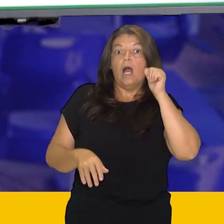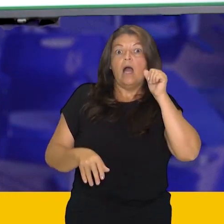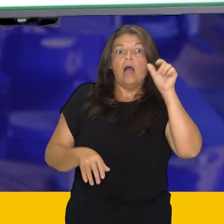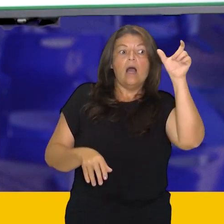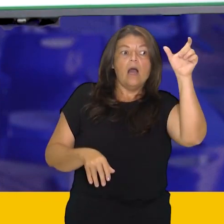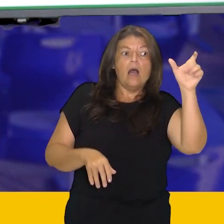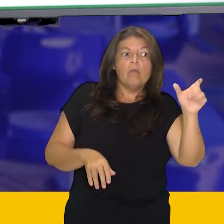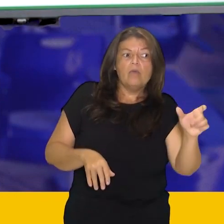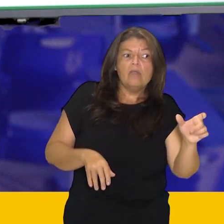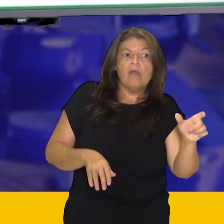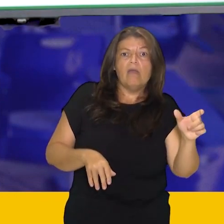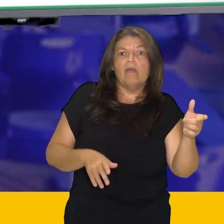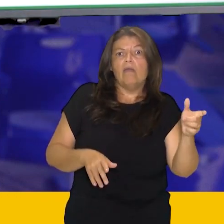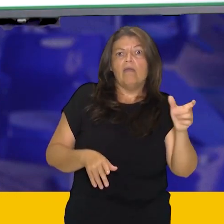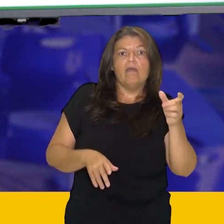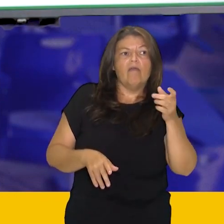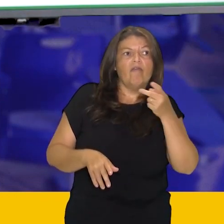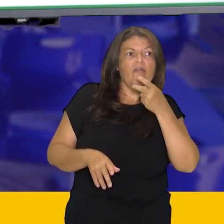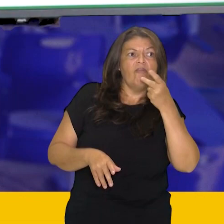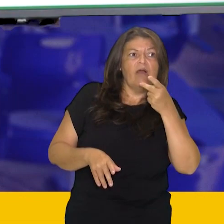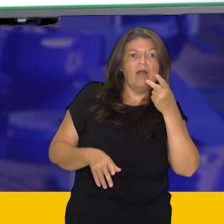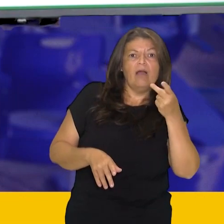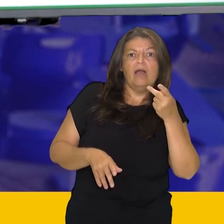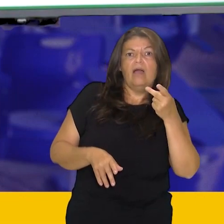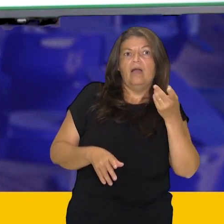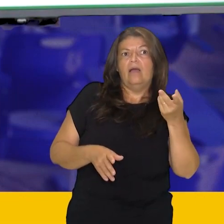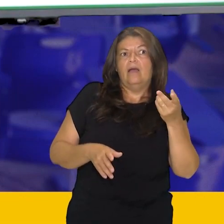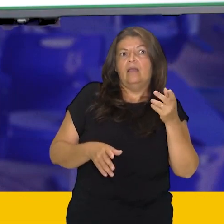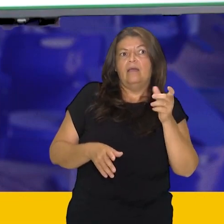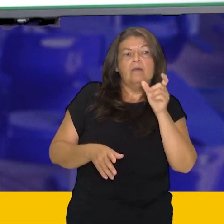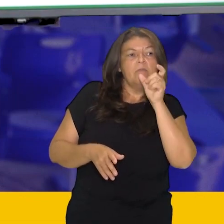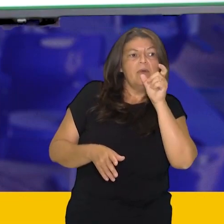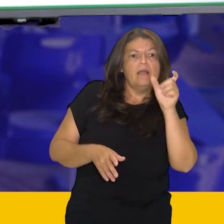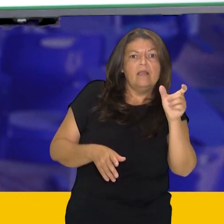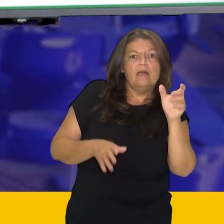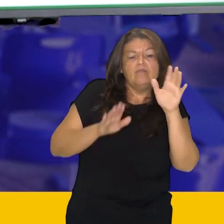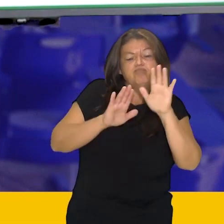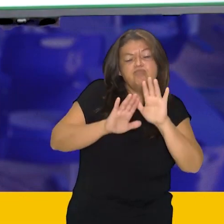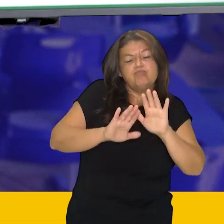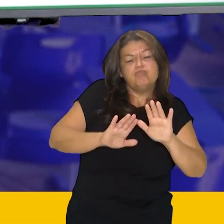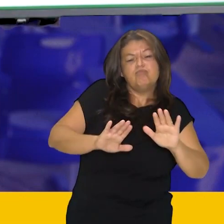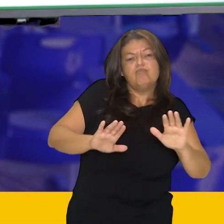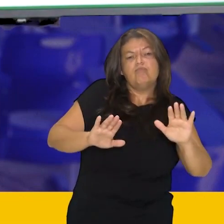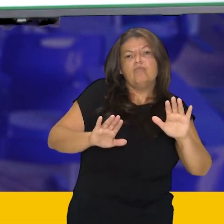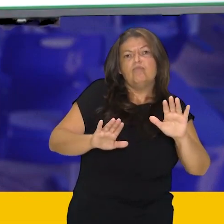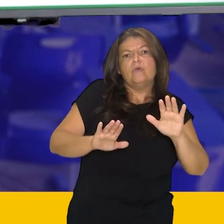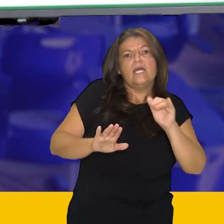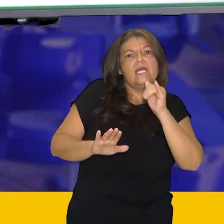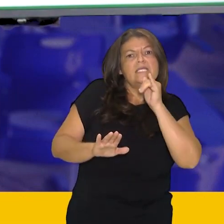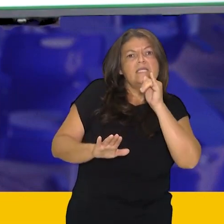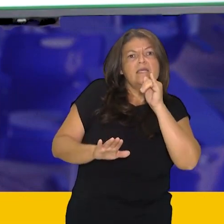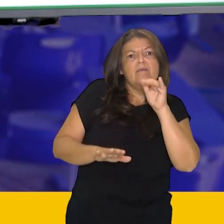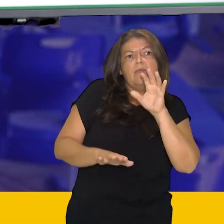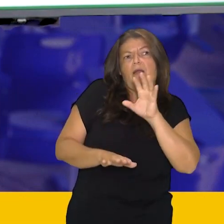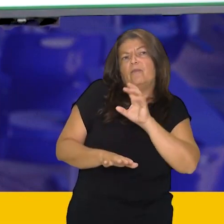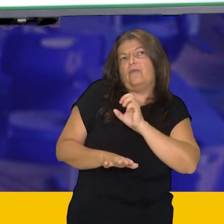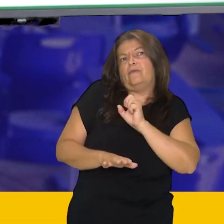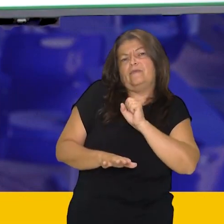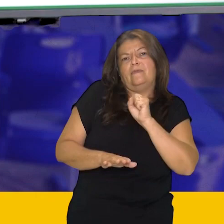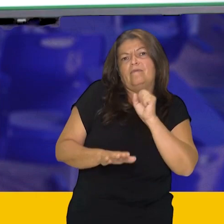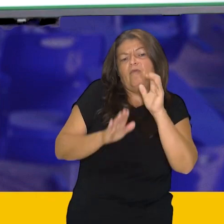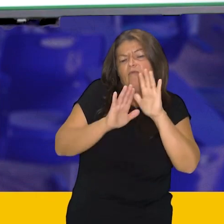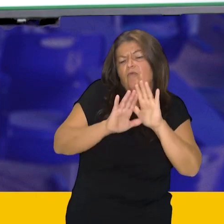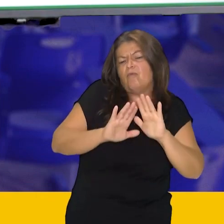no diminutivo, se organiza de outra forma, a linguagem é um pouco mais emotiva, e aí tudo isso